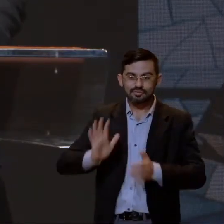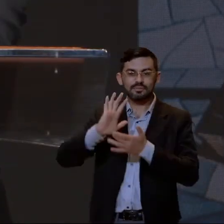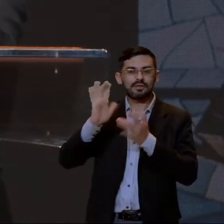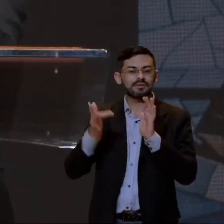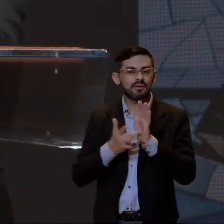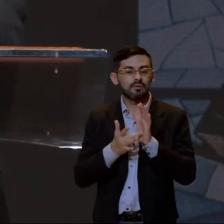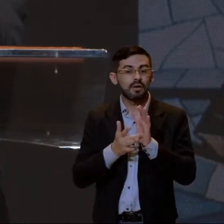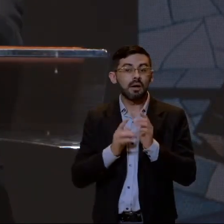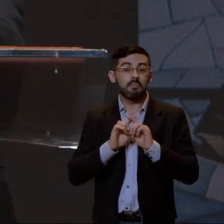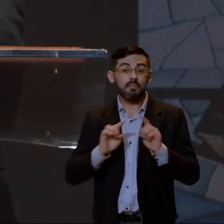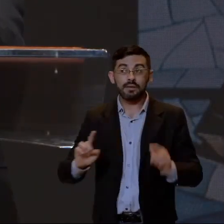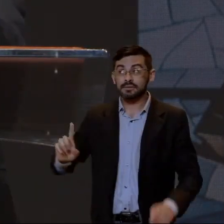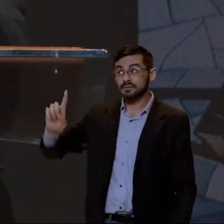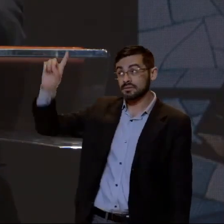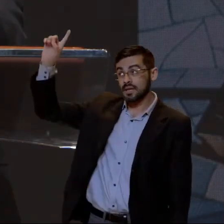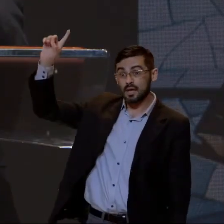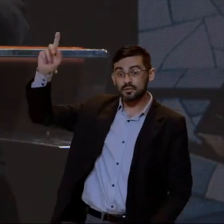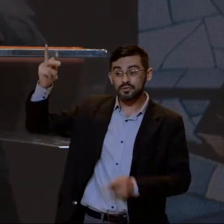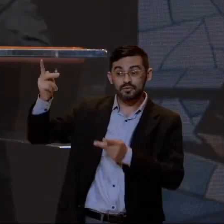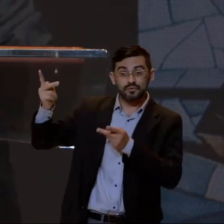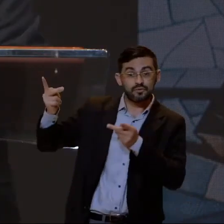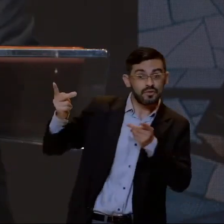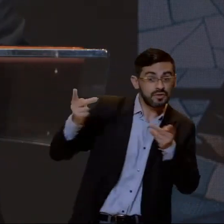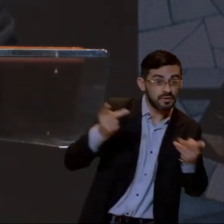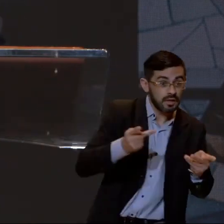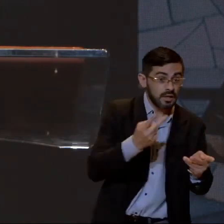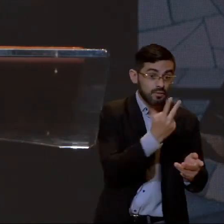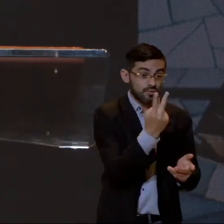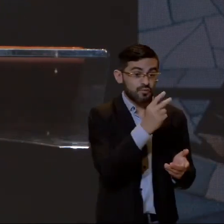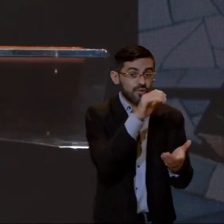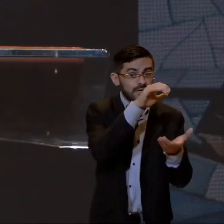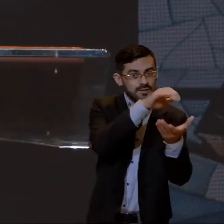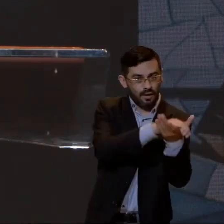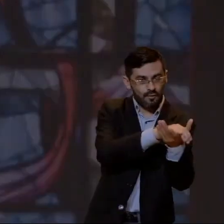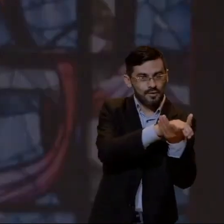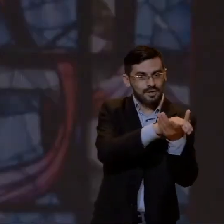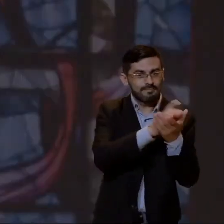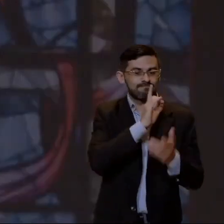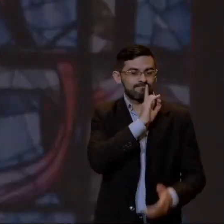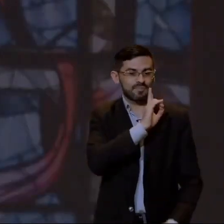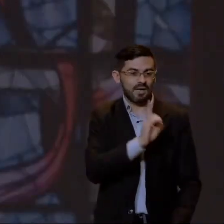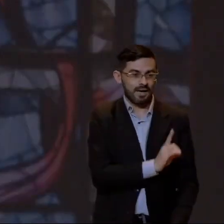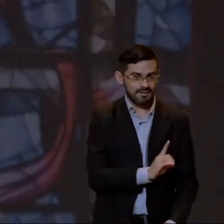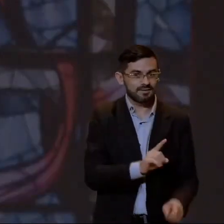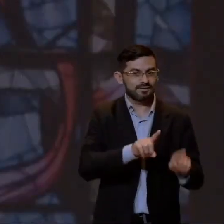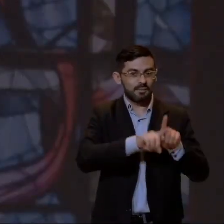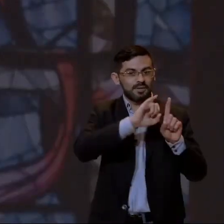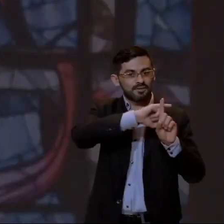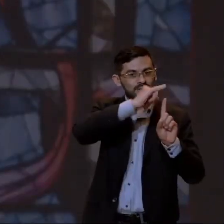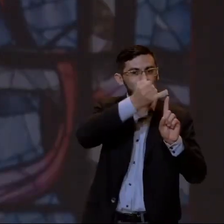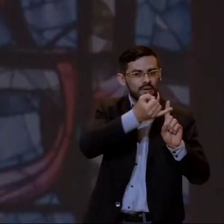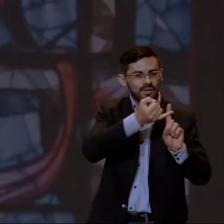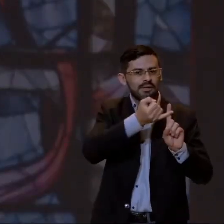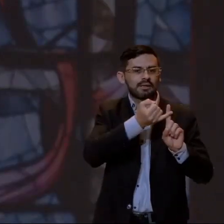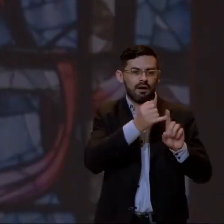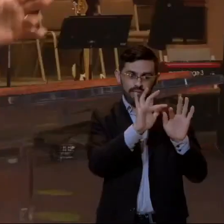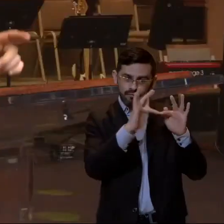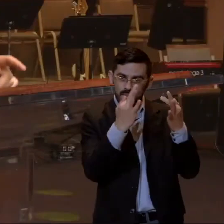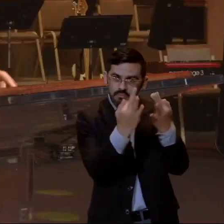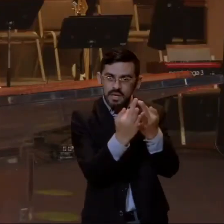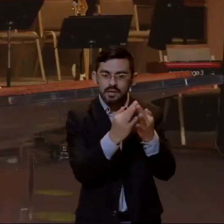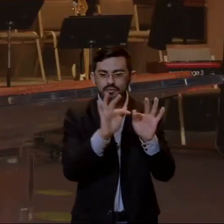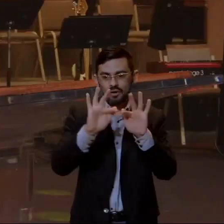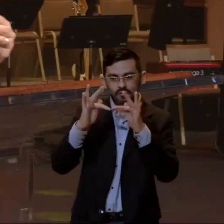E Deus visita um casal, Zacarias e Isabel, que eram de descendência de sacerdotes,